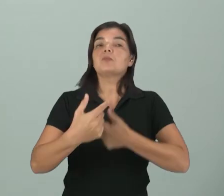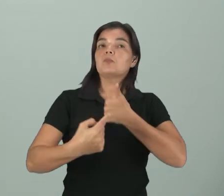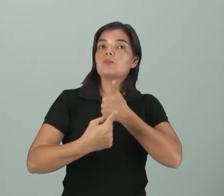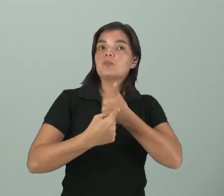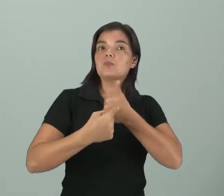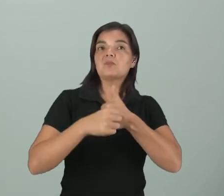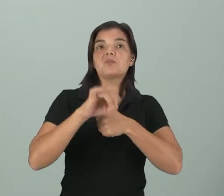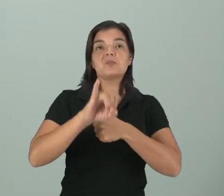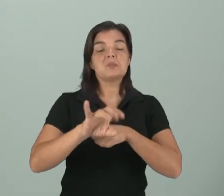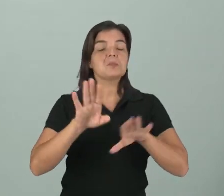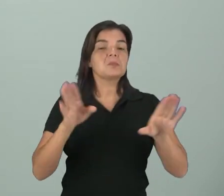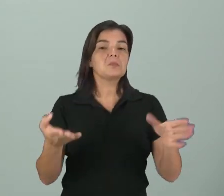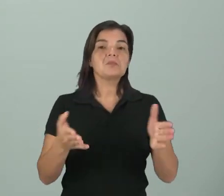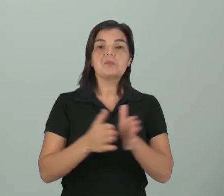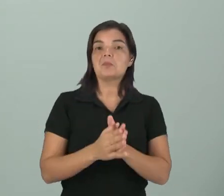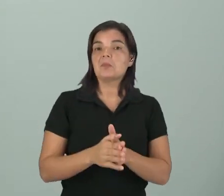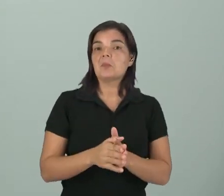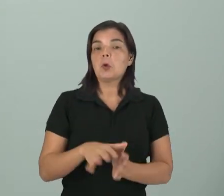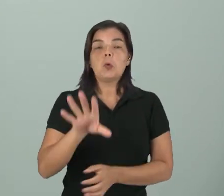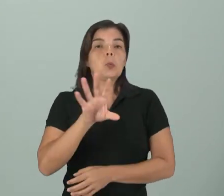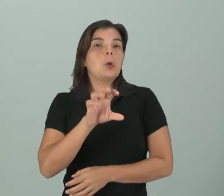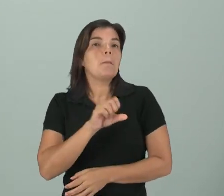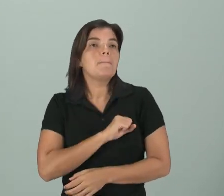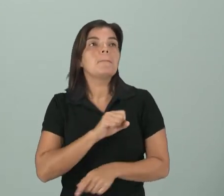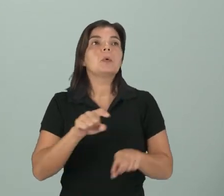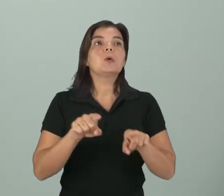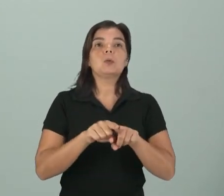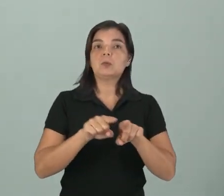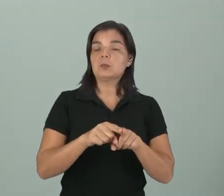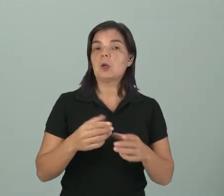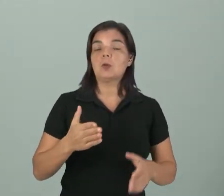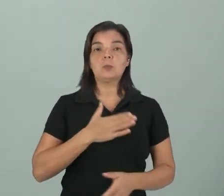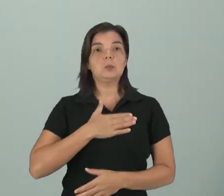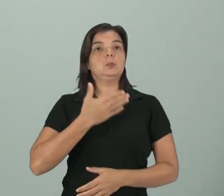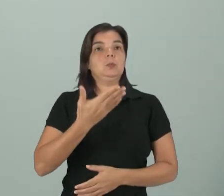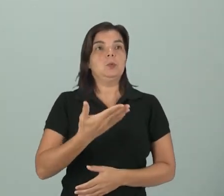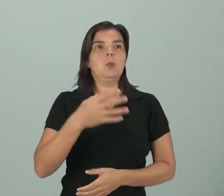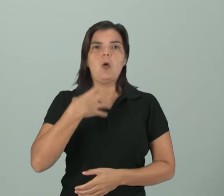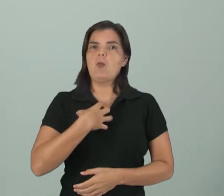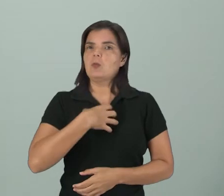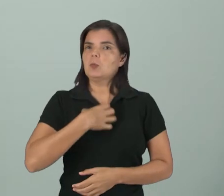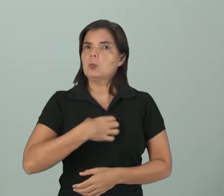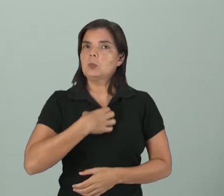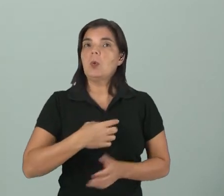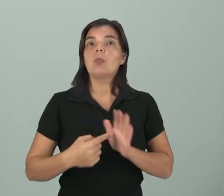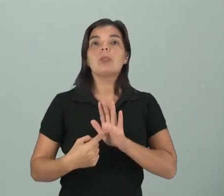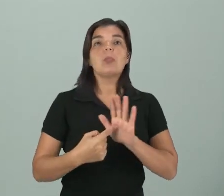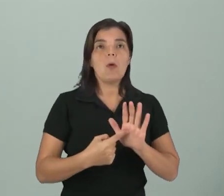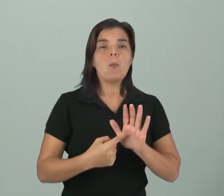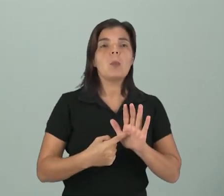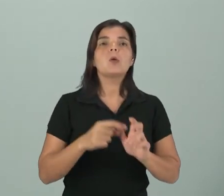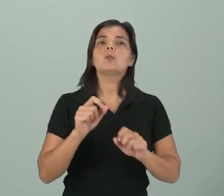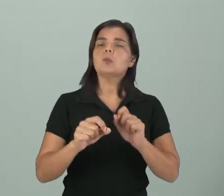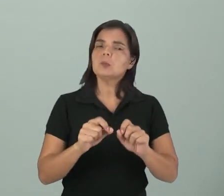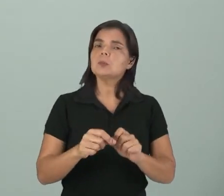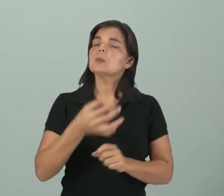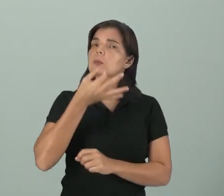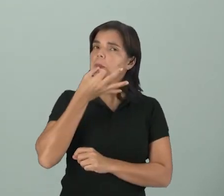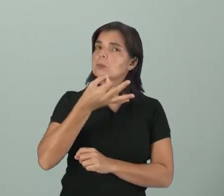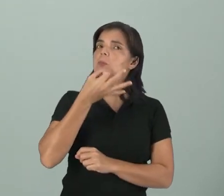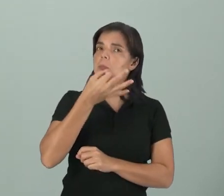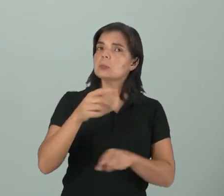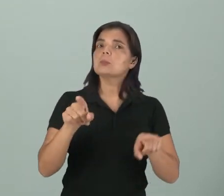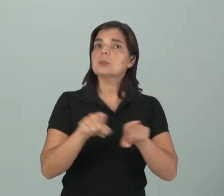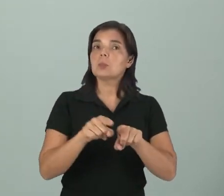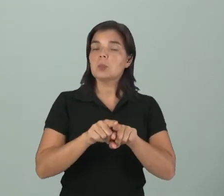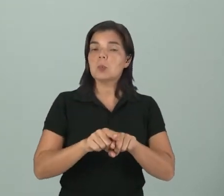curtida, seja um curtir, um amei, uma reação de assustado, de raiva, demonstra, revela o seu